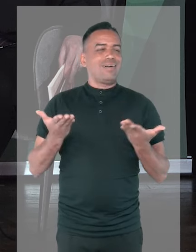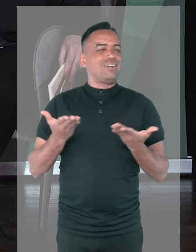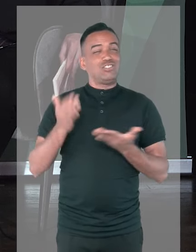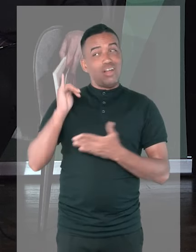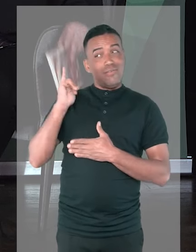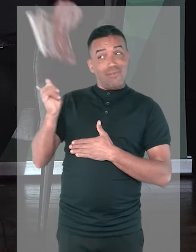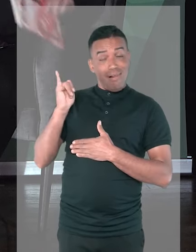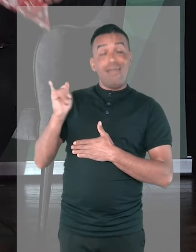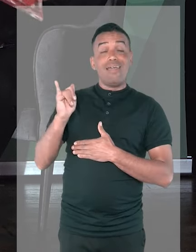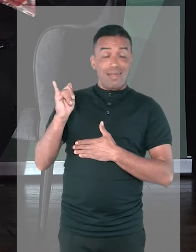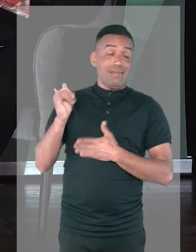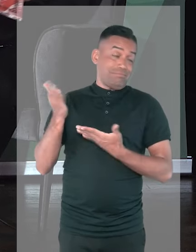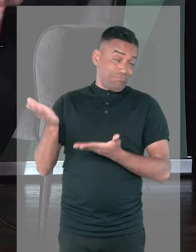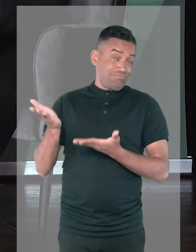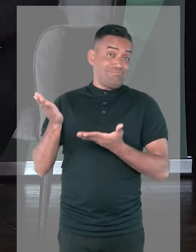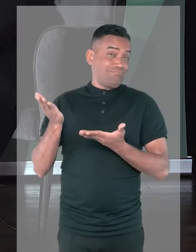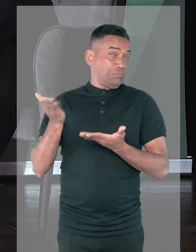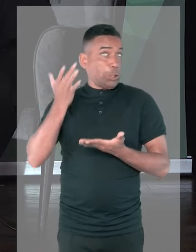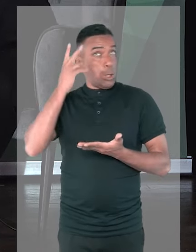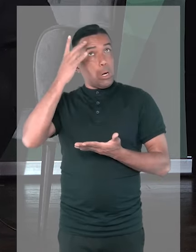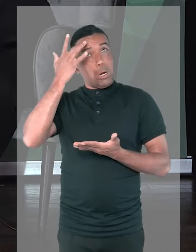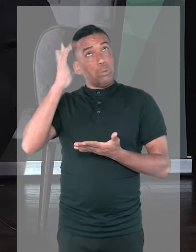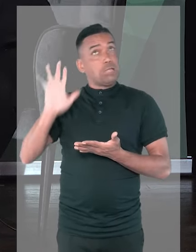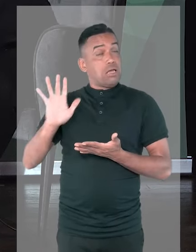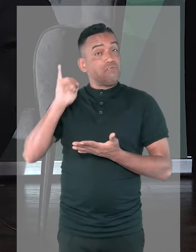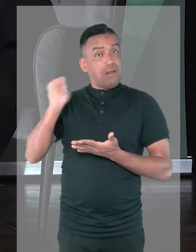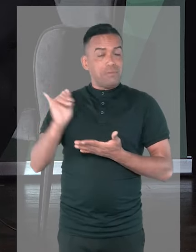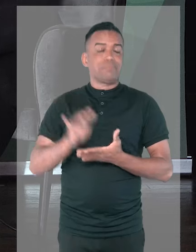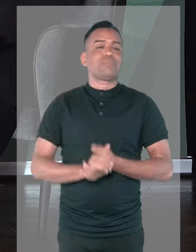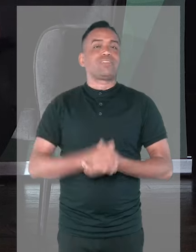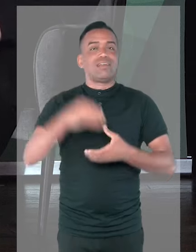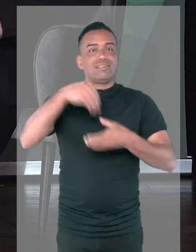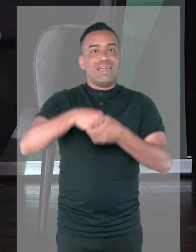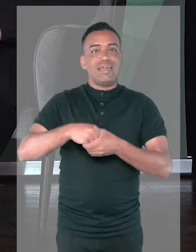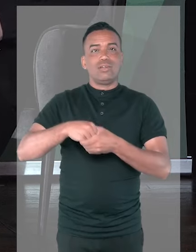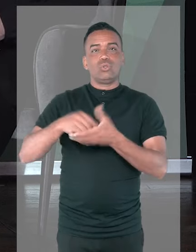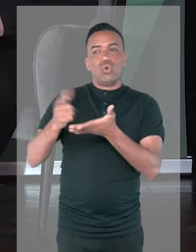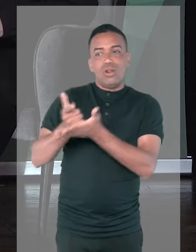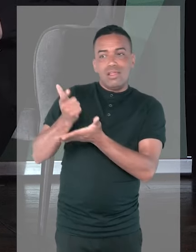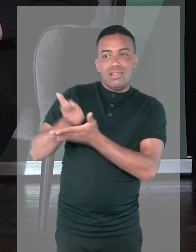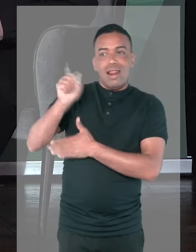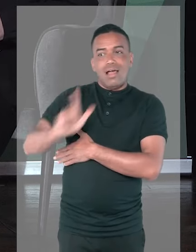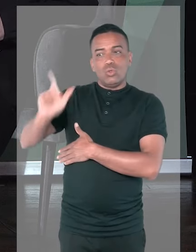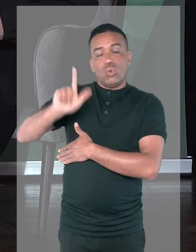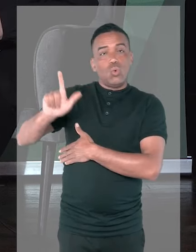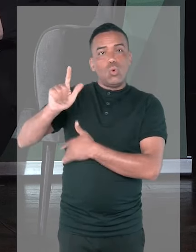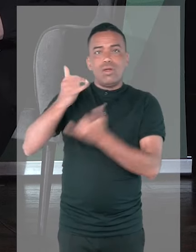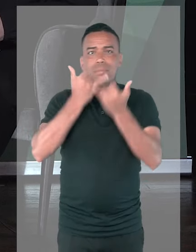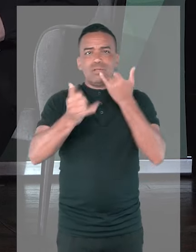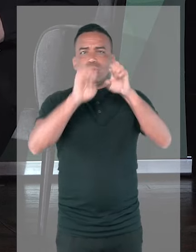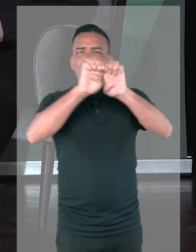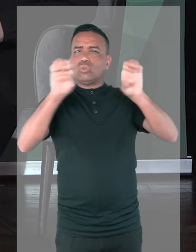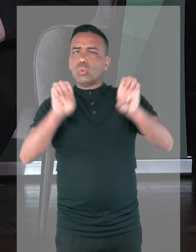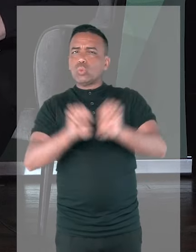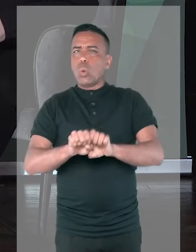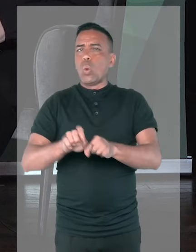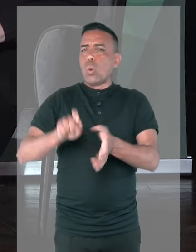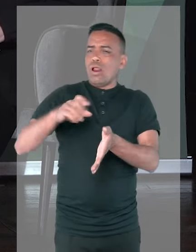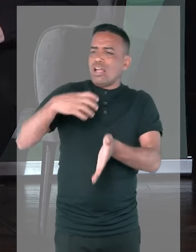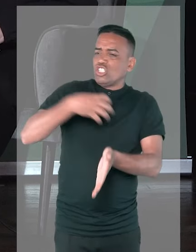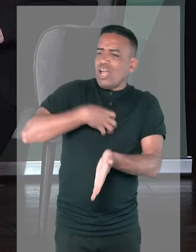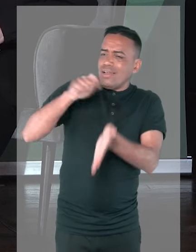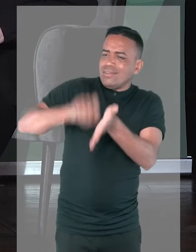te falei isso, Joca. A gente tem, na literatura brasileira, pessoas que são sempre muito parecidas com outras, pessoas